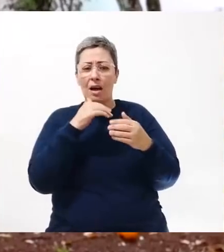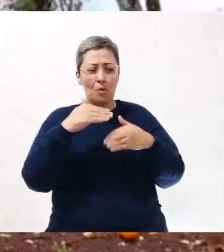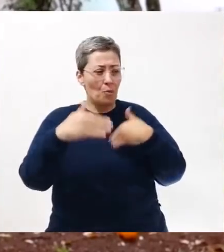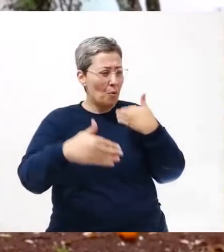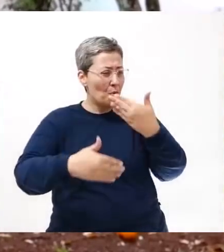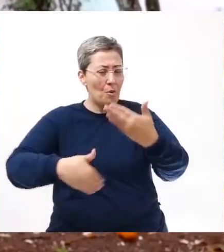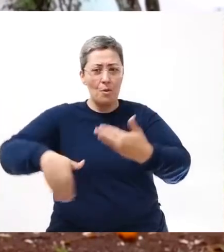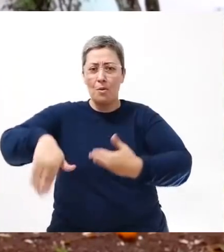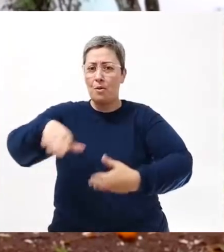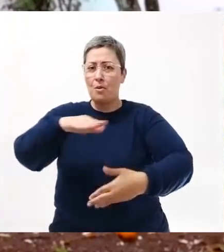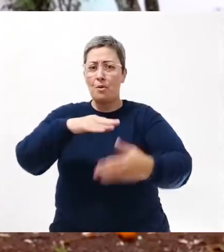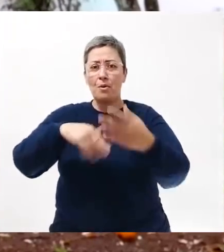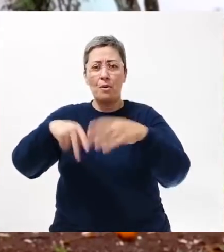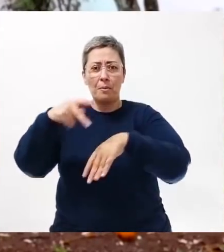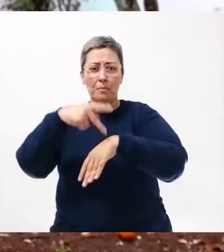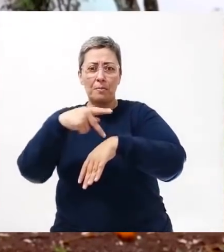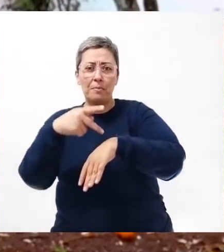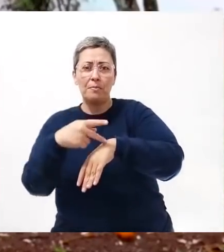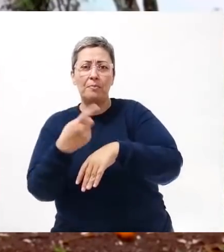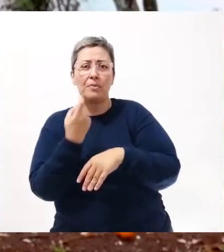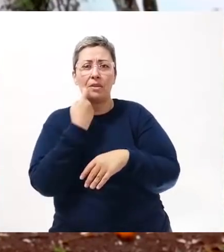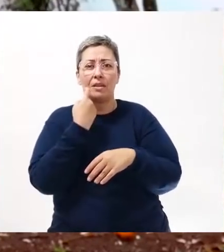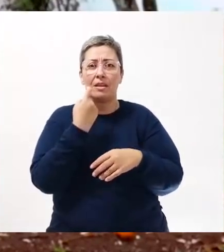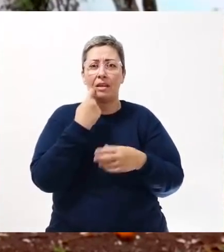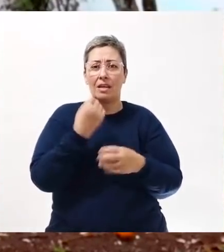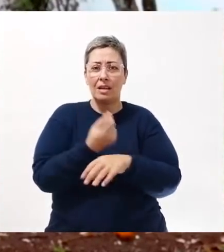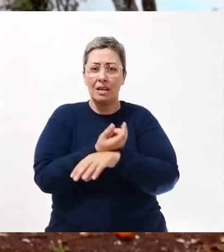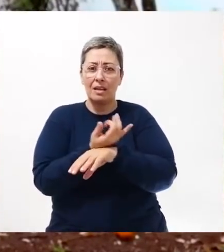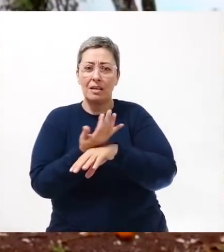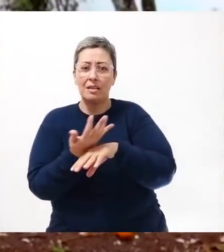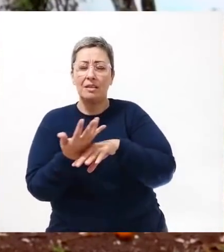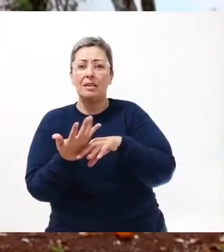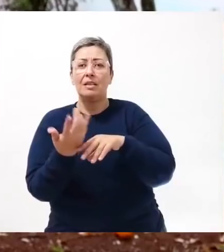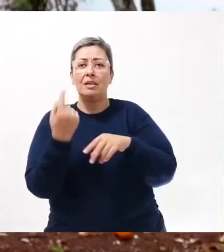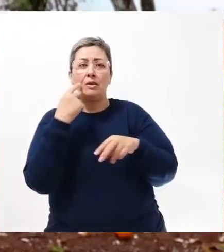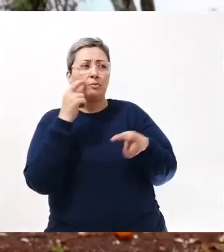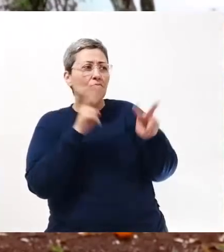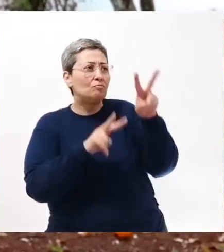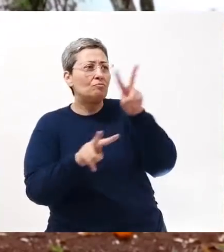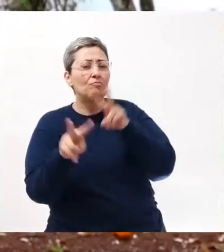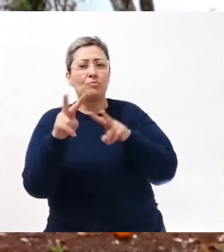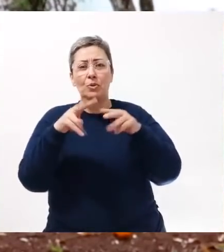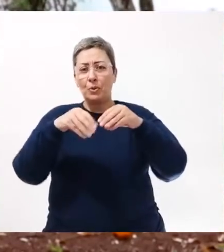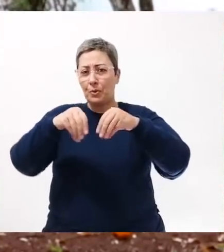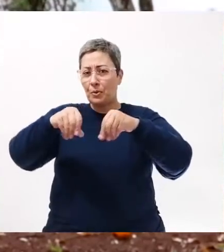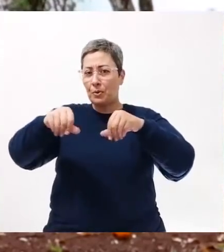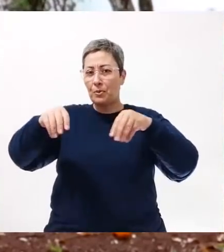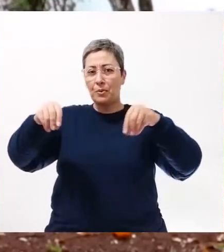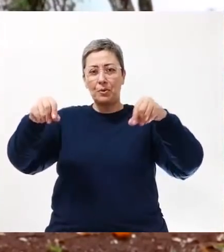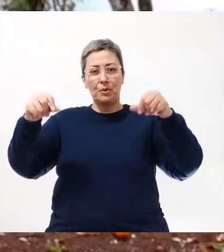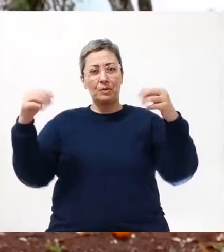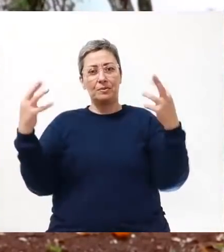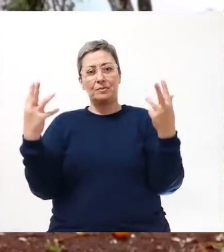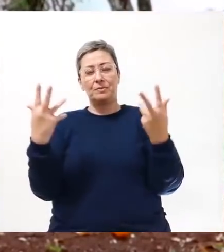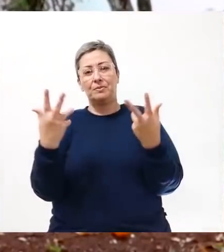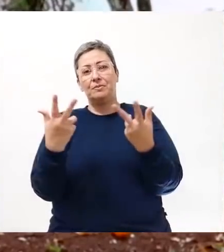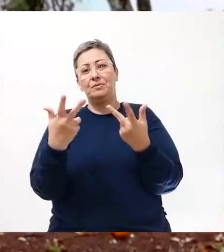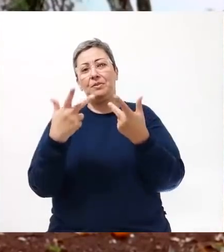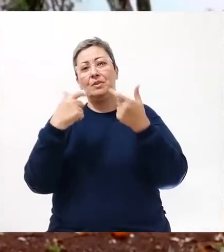Olhamos as águas rolando entre pedras, peixes, algas. Olhamos as